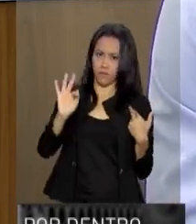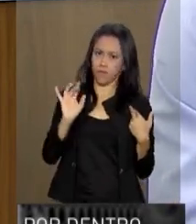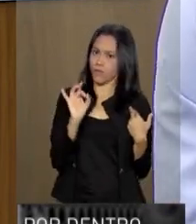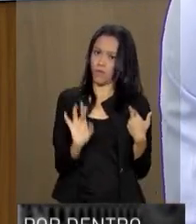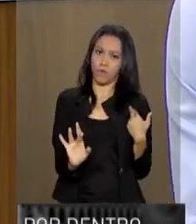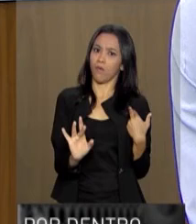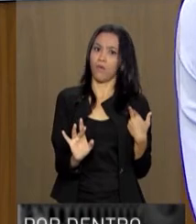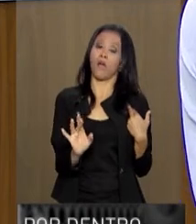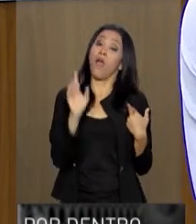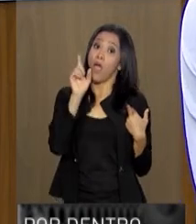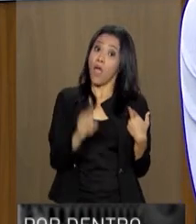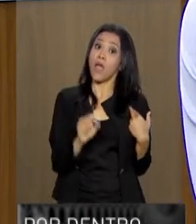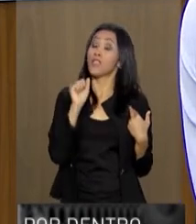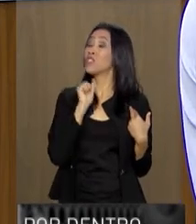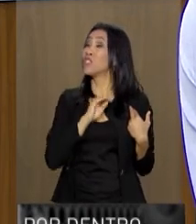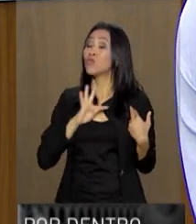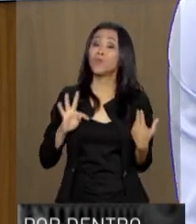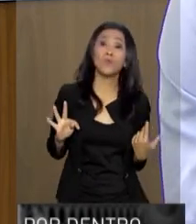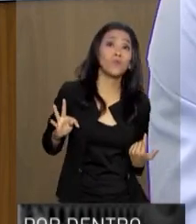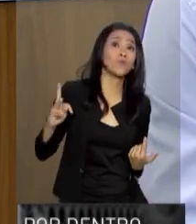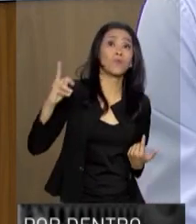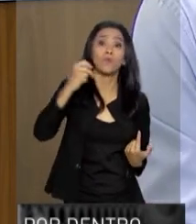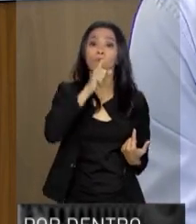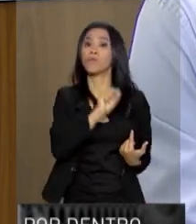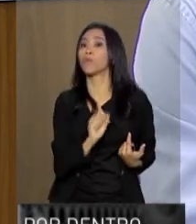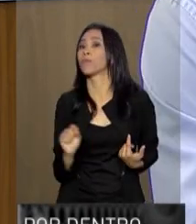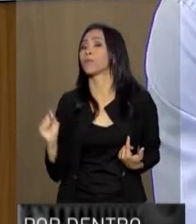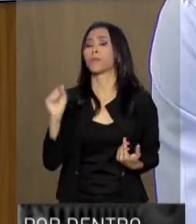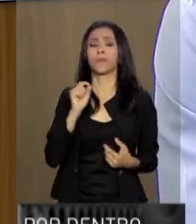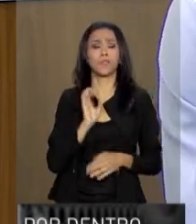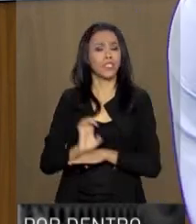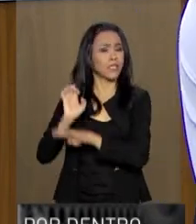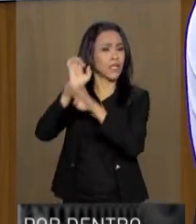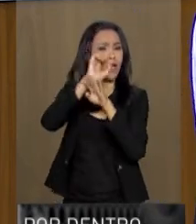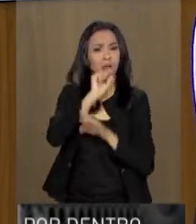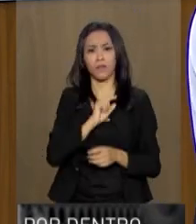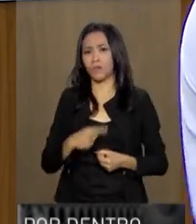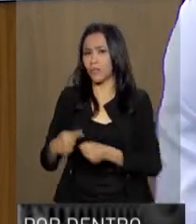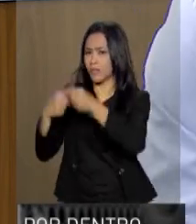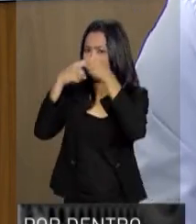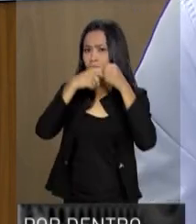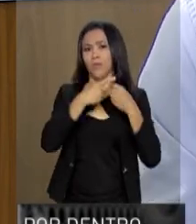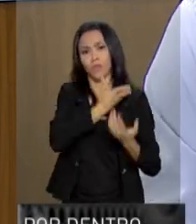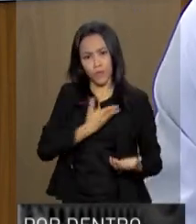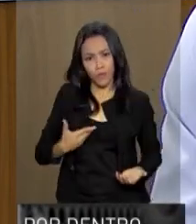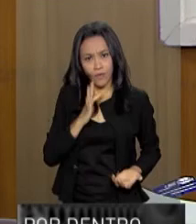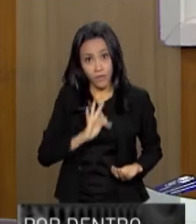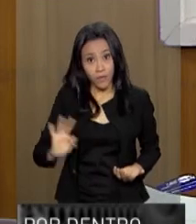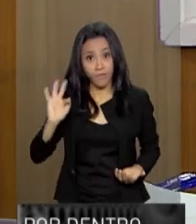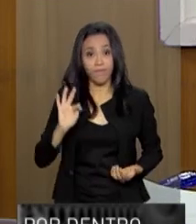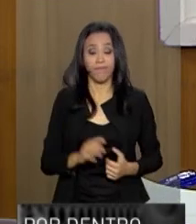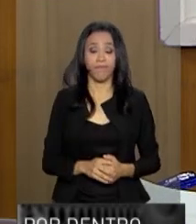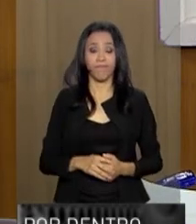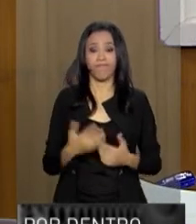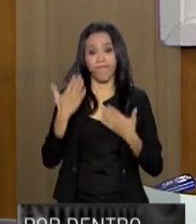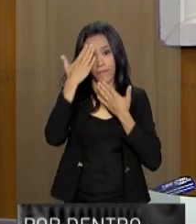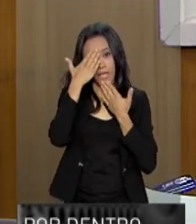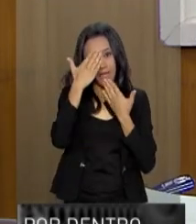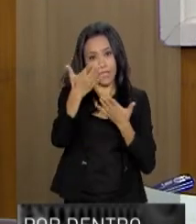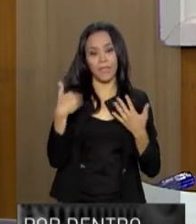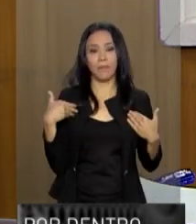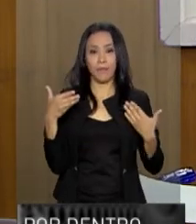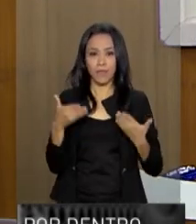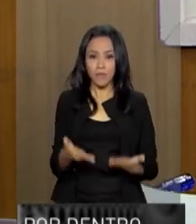é da república federativa brasileira municípios estados e união agradeço a participação da jaqueline oliveira